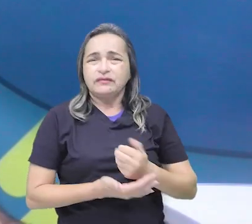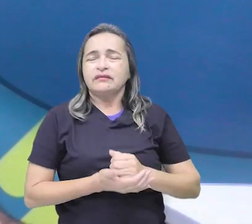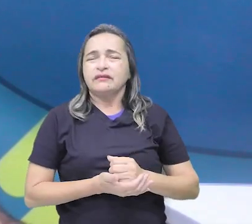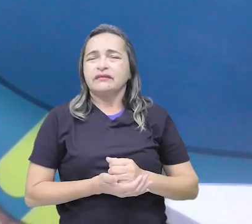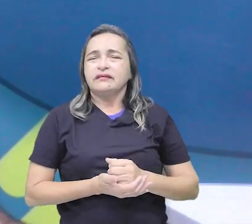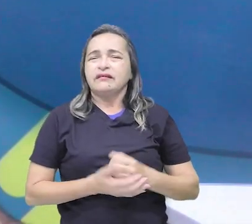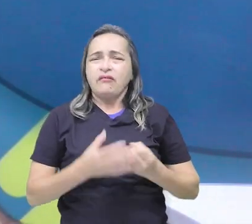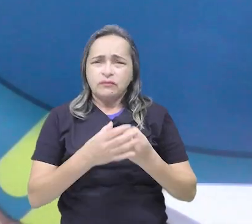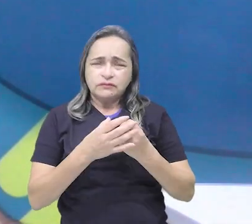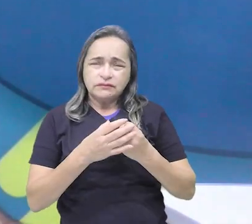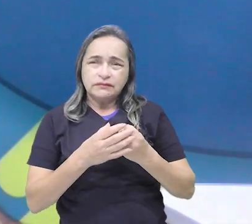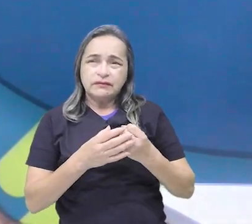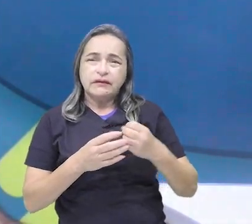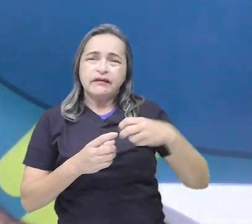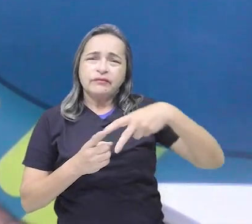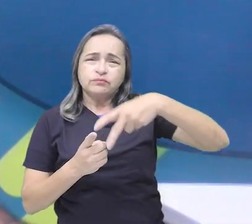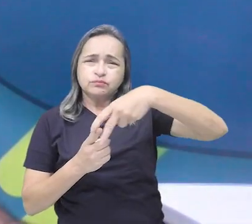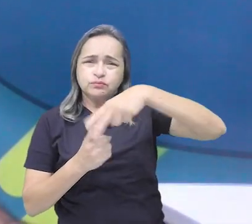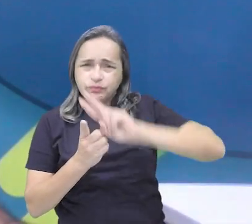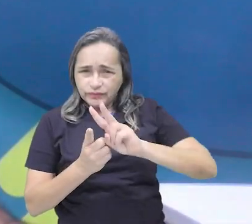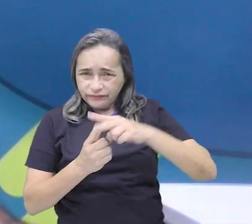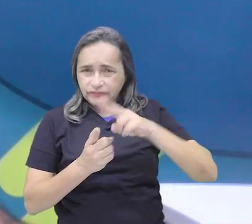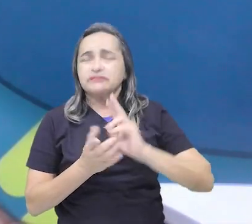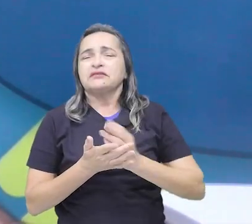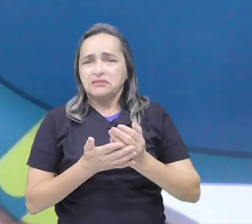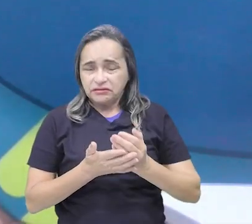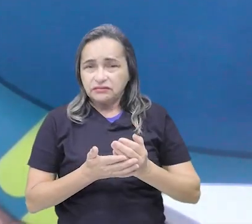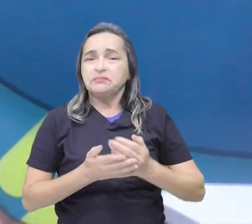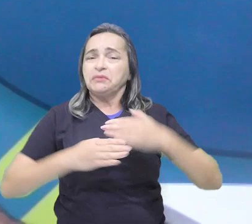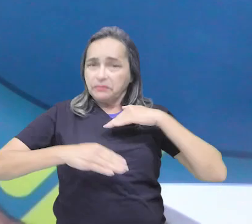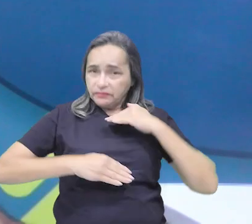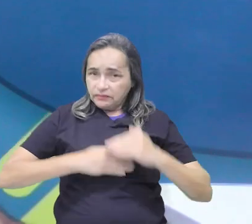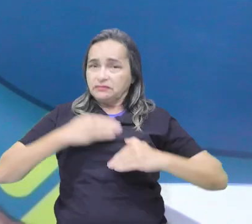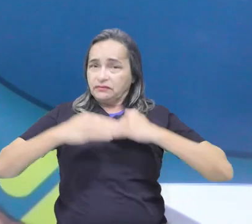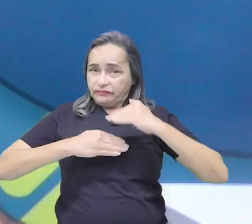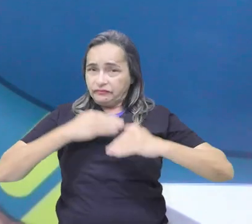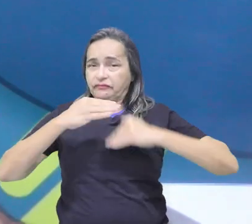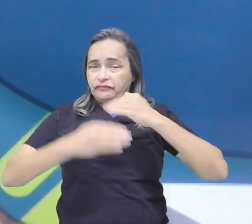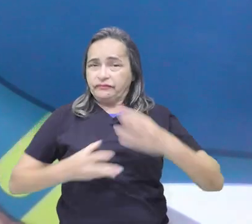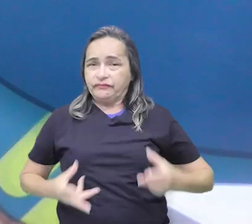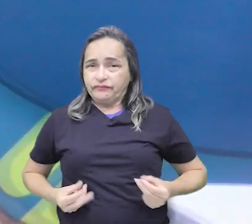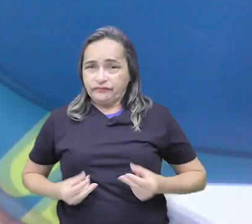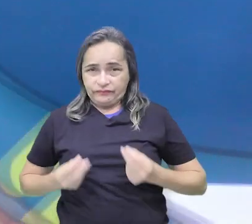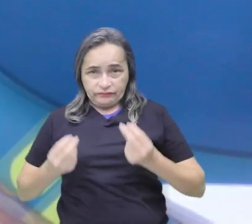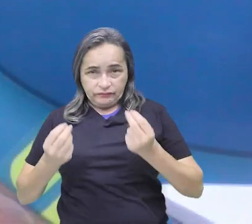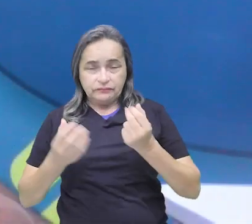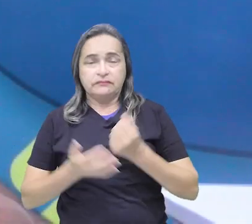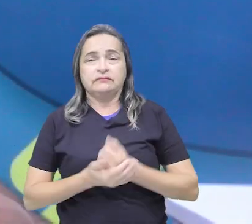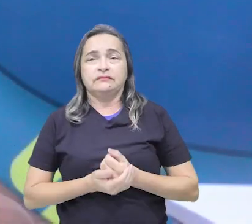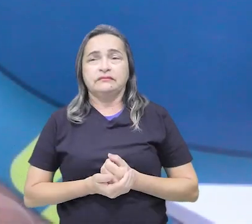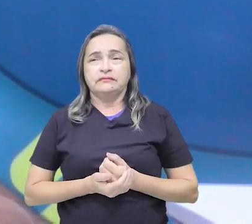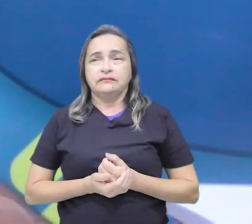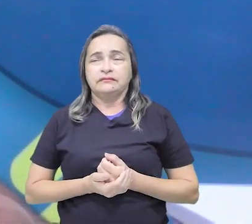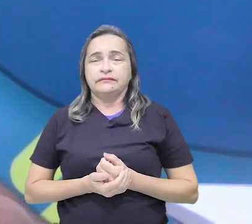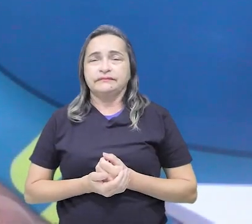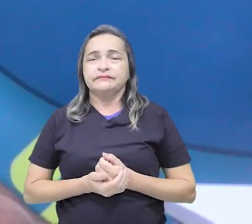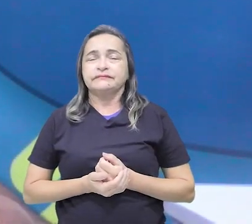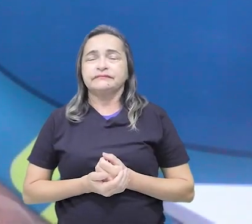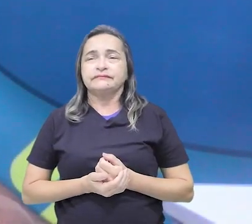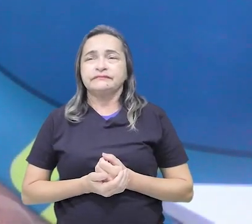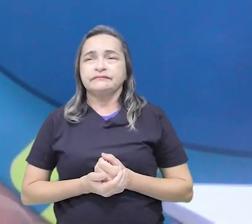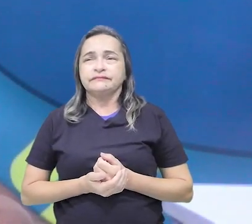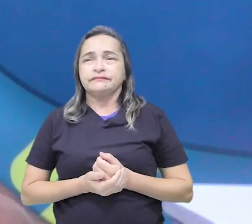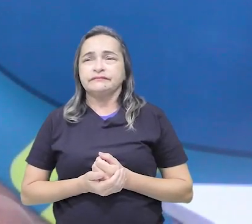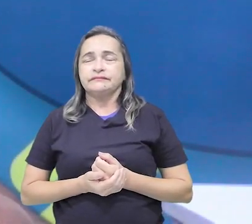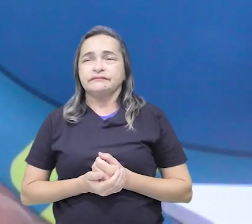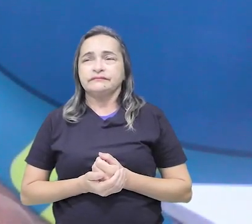o desenvolvimento de neoplasias. O câncer de próstata acompanha essa pedida, né? Doutor, o senhor disse